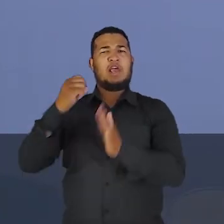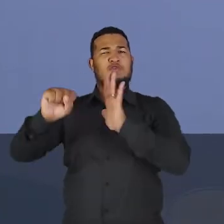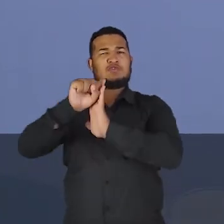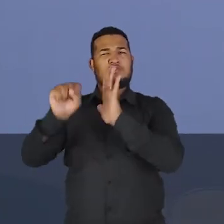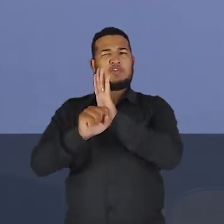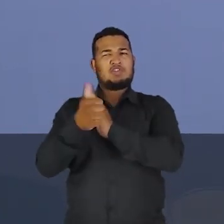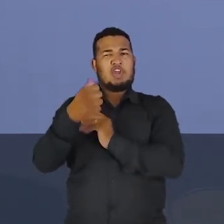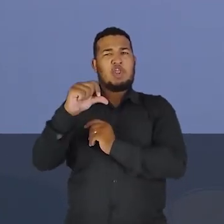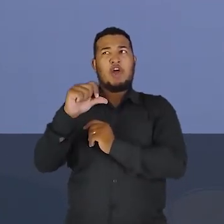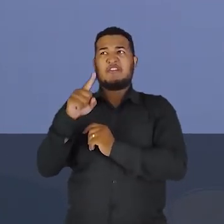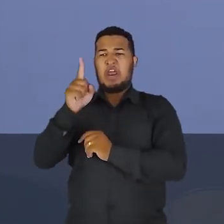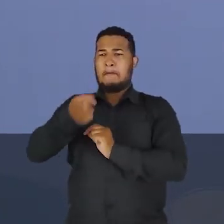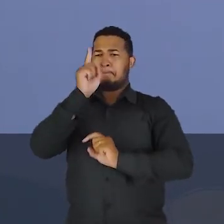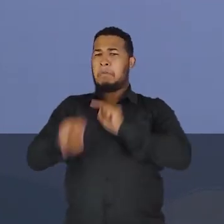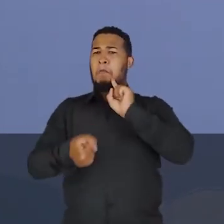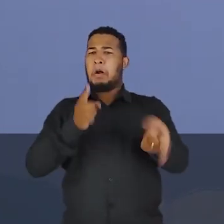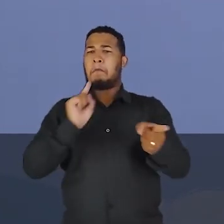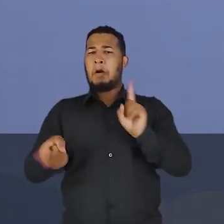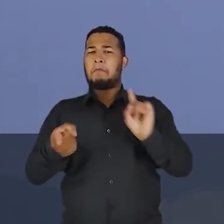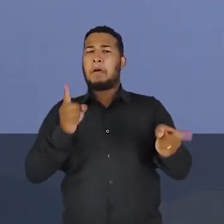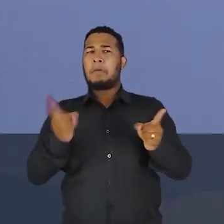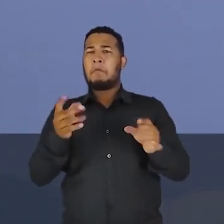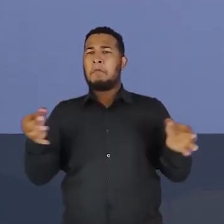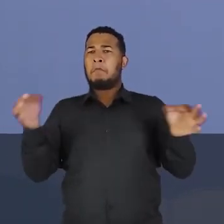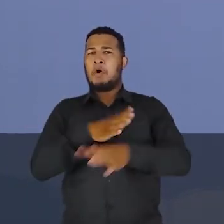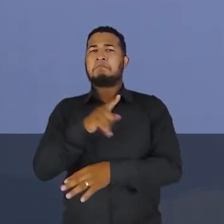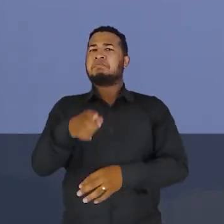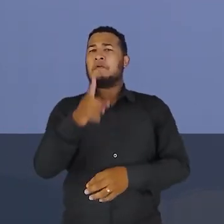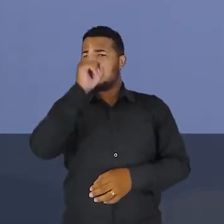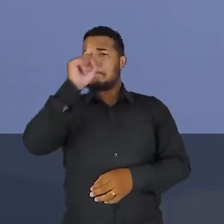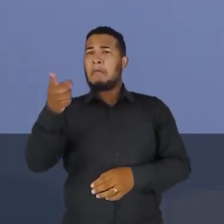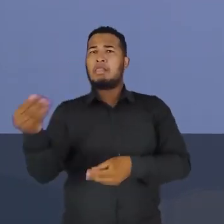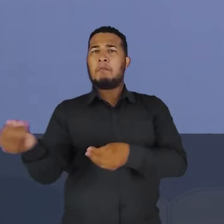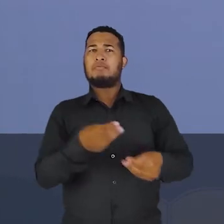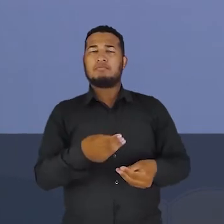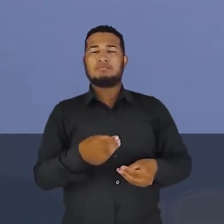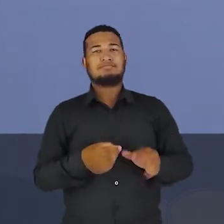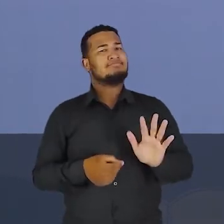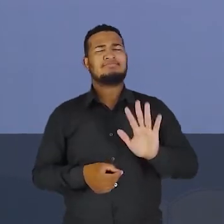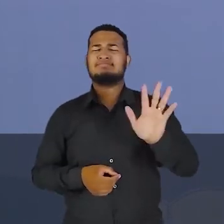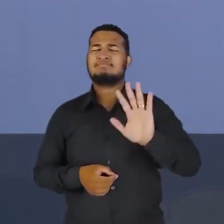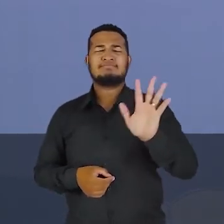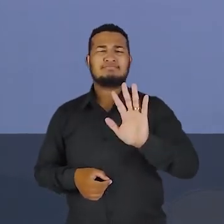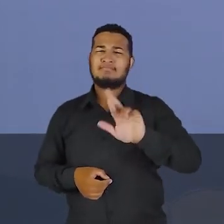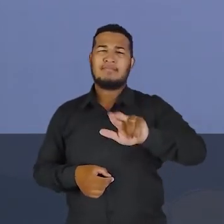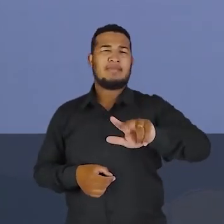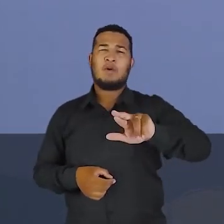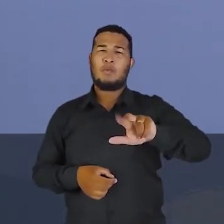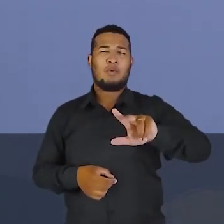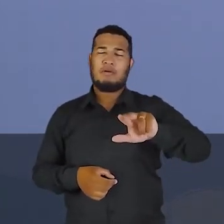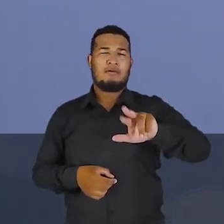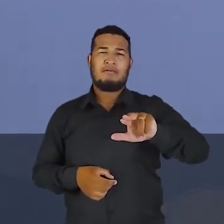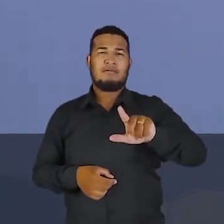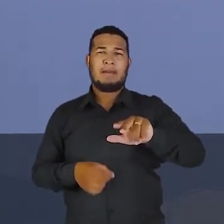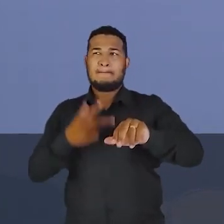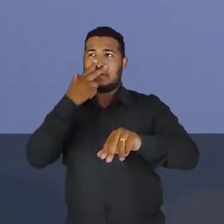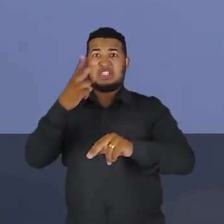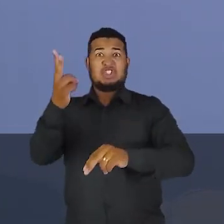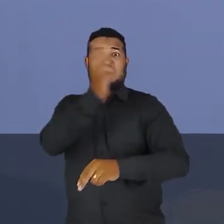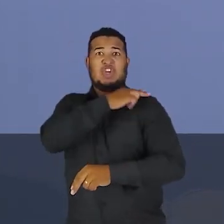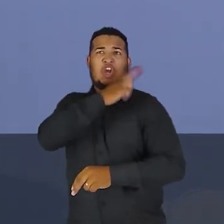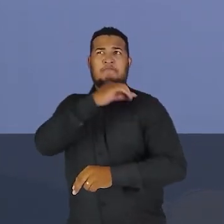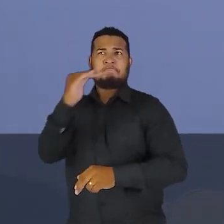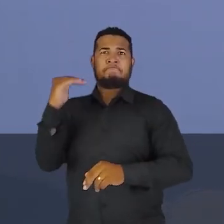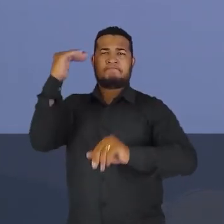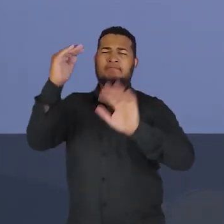que ele é quem mandava e que o prato devia ser servido e colocado à mesa. Não, nós não estamos falando desse cabeça, desse chefe.